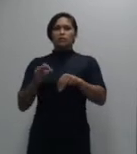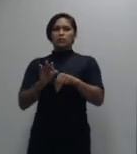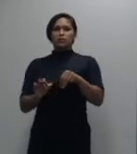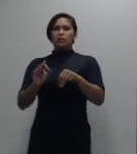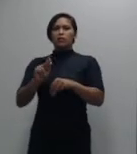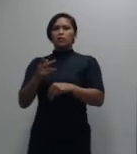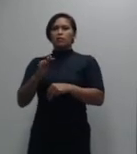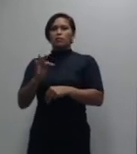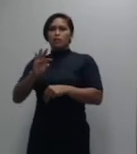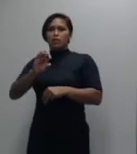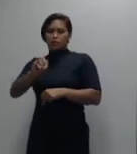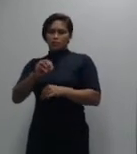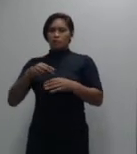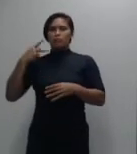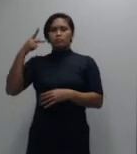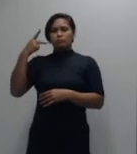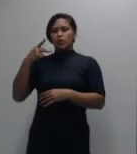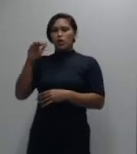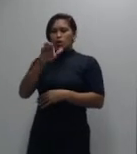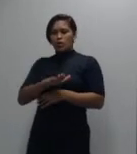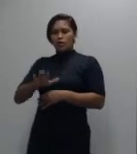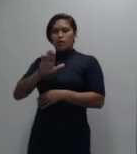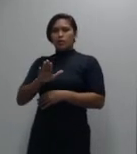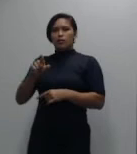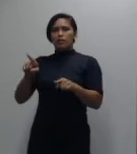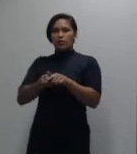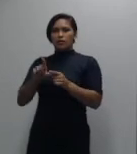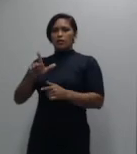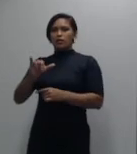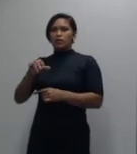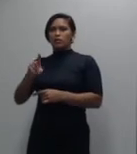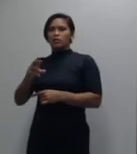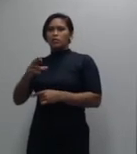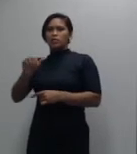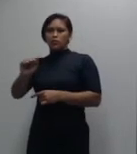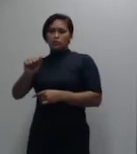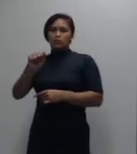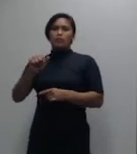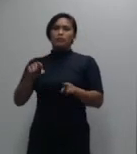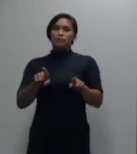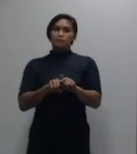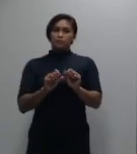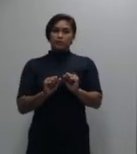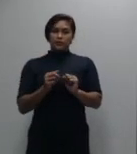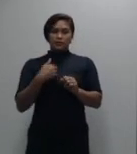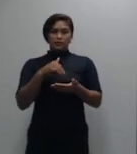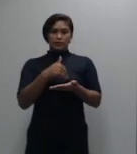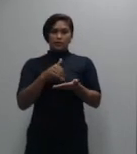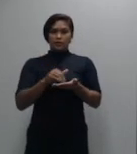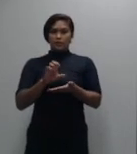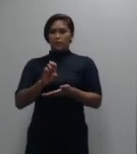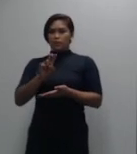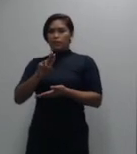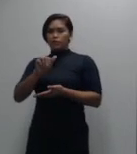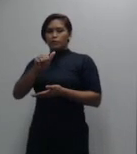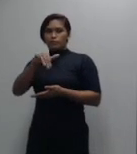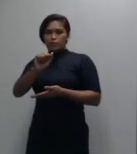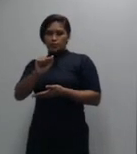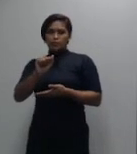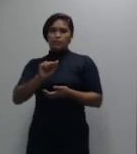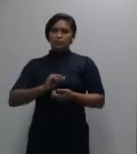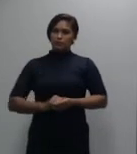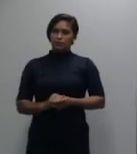Humberto Martins tô procuradora-geral da República excelentíssima senhora Doutora lindôra Maria Araújo secretária Vânia Maria Soares Rocha